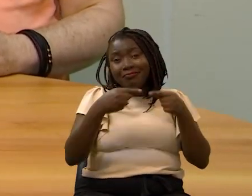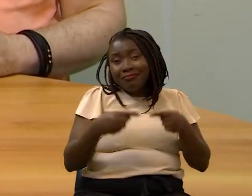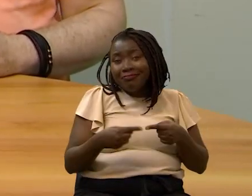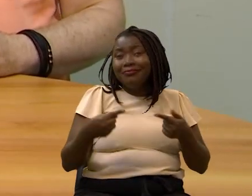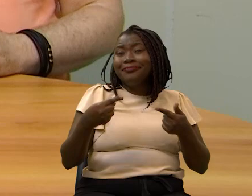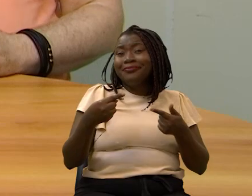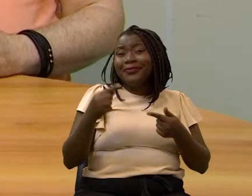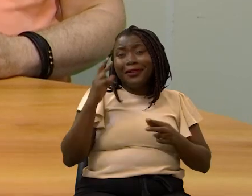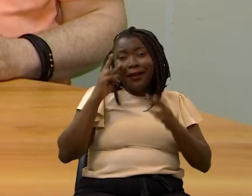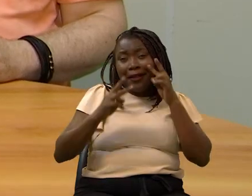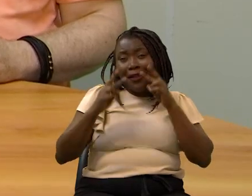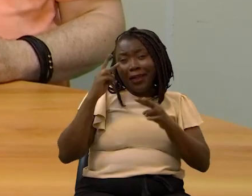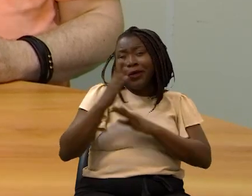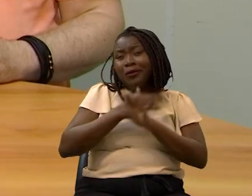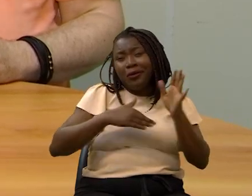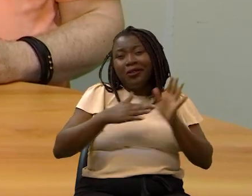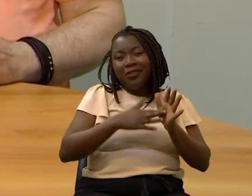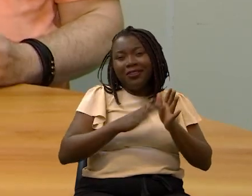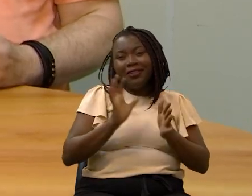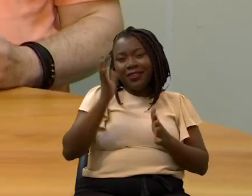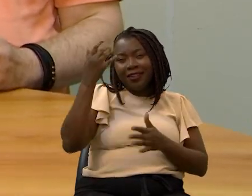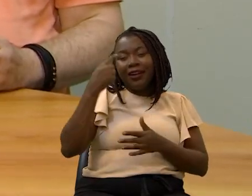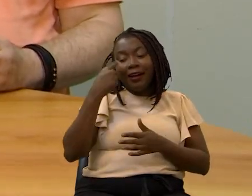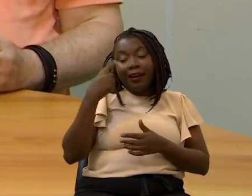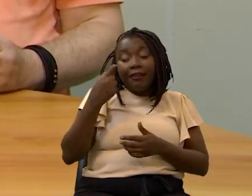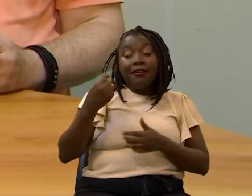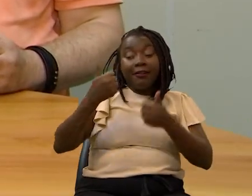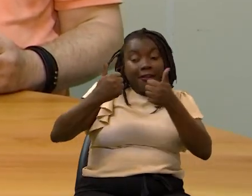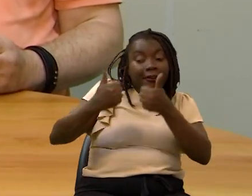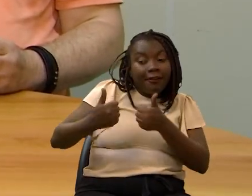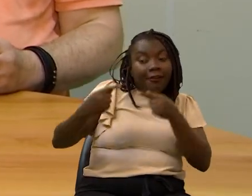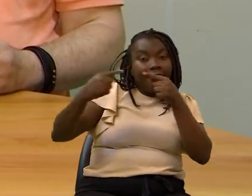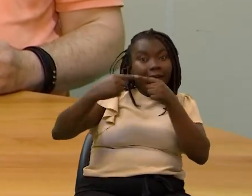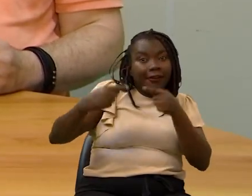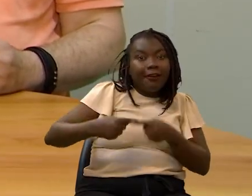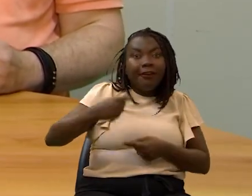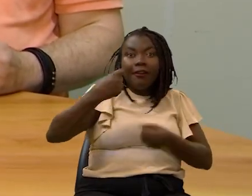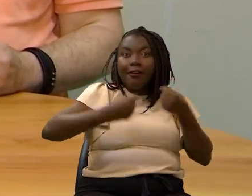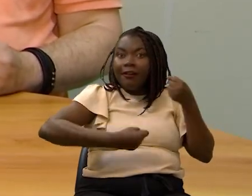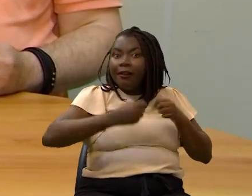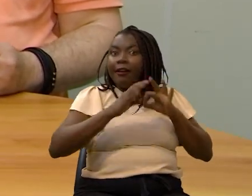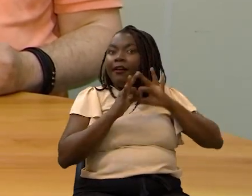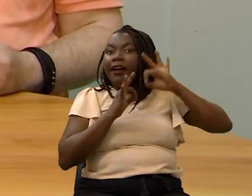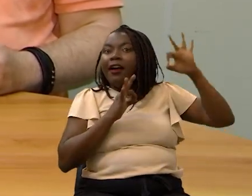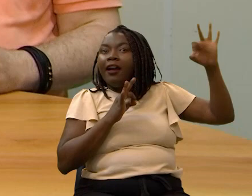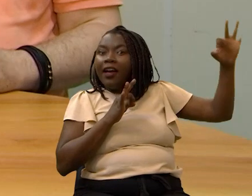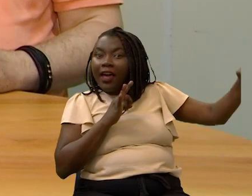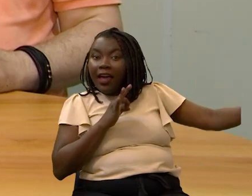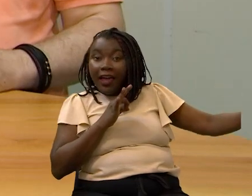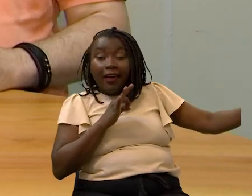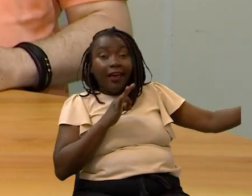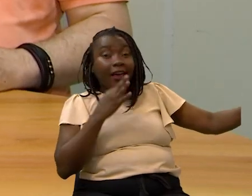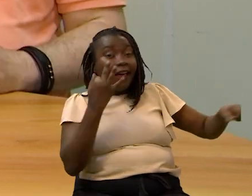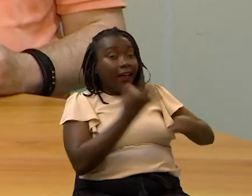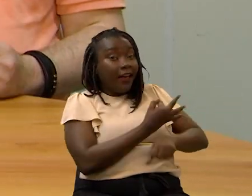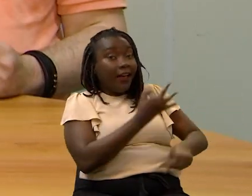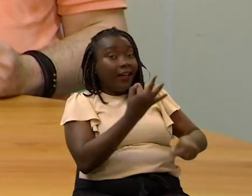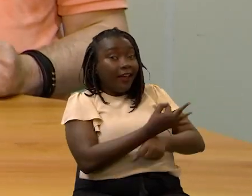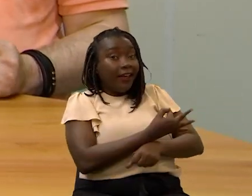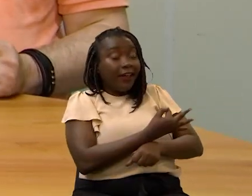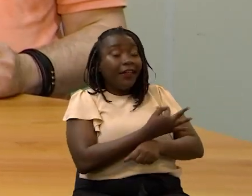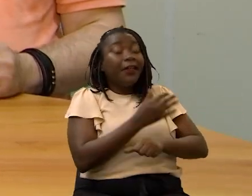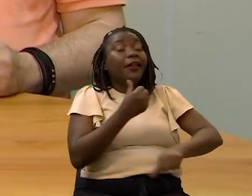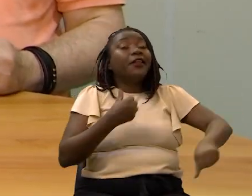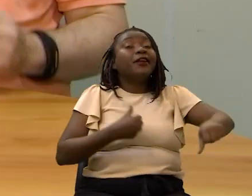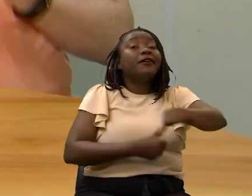um alinhamento, você tem que fazer, né, toda aquela situação para ver se o seu carro está apto e se ele aguenta viajar o tanto de quilômetros que você, né,